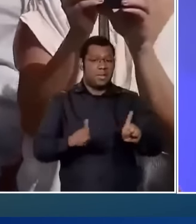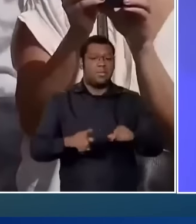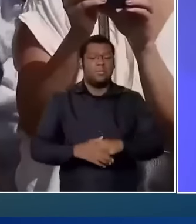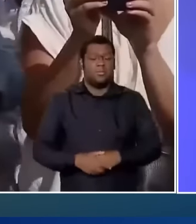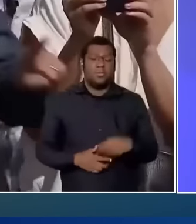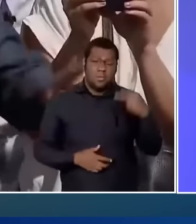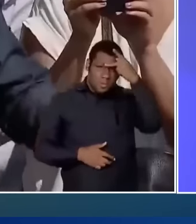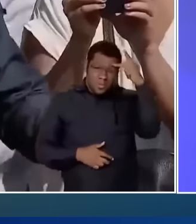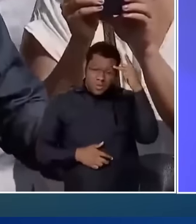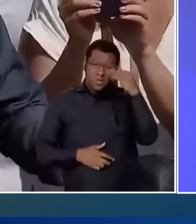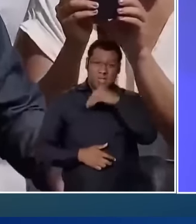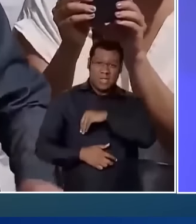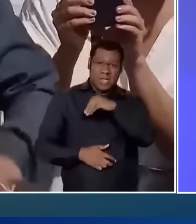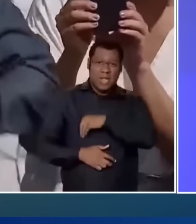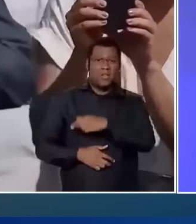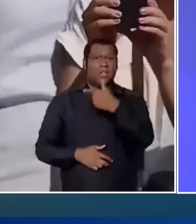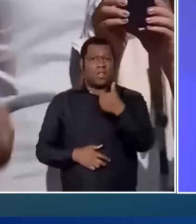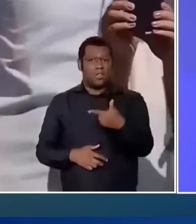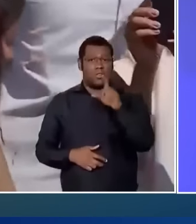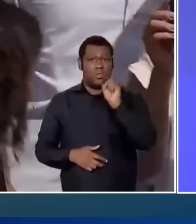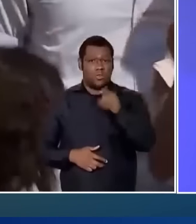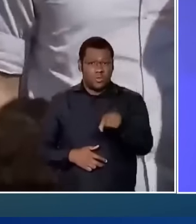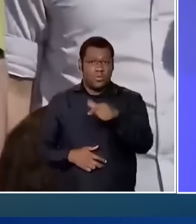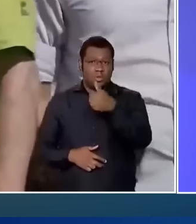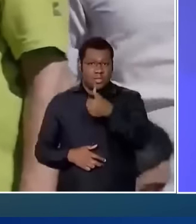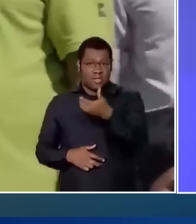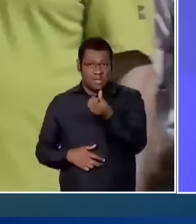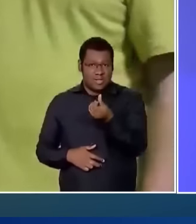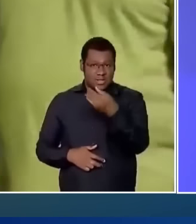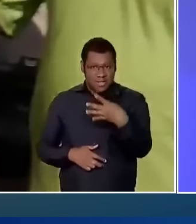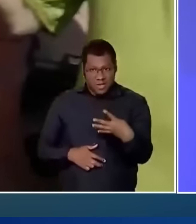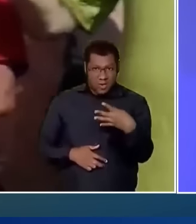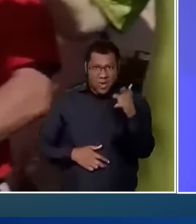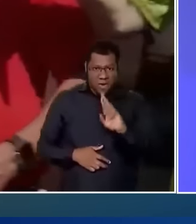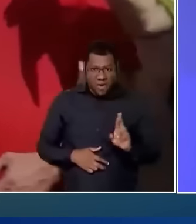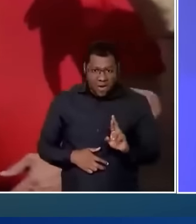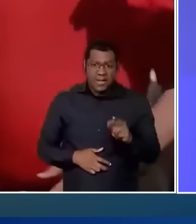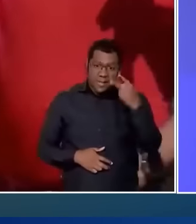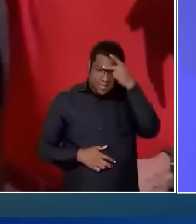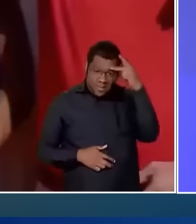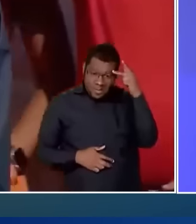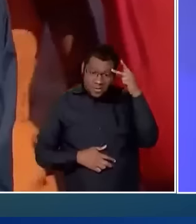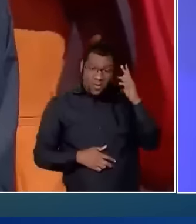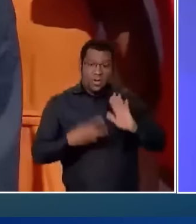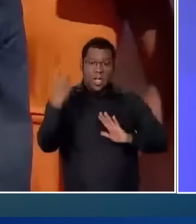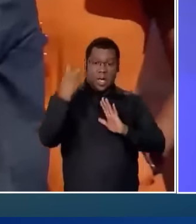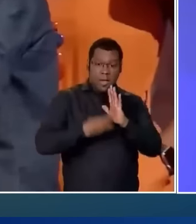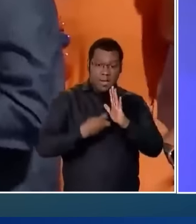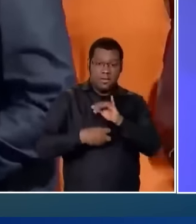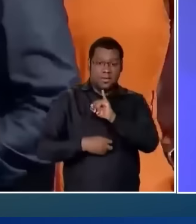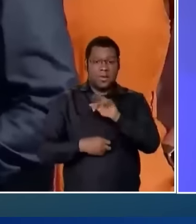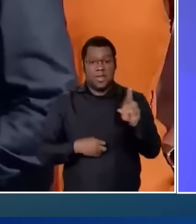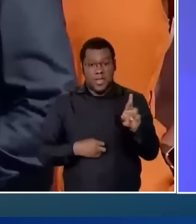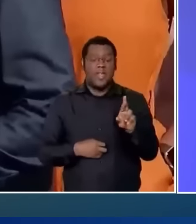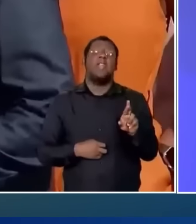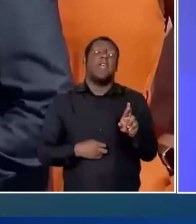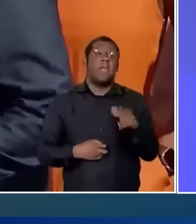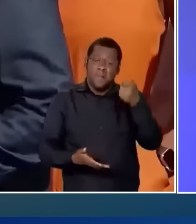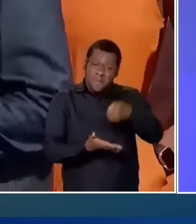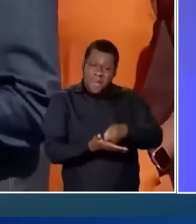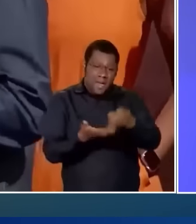um momento distinto, existe uma mudança de paradigma, no qual a seara econômica,